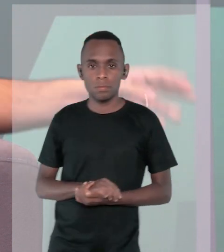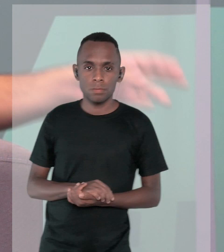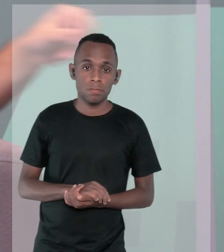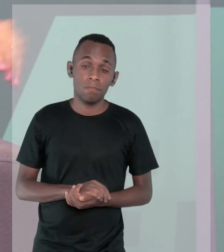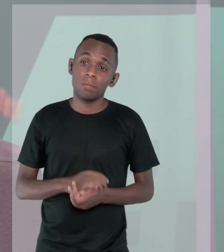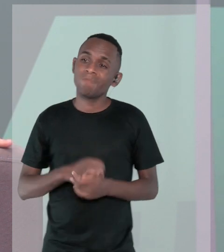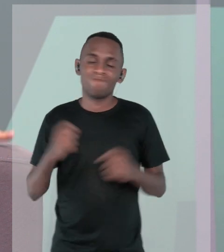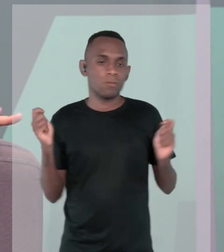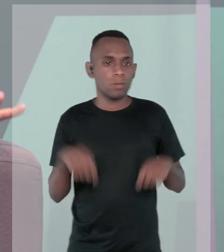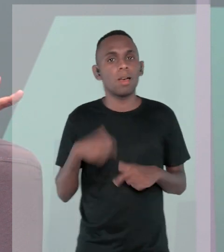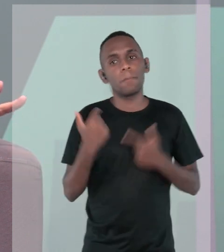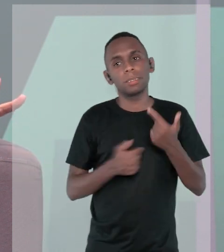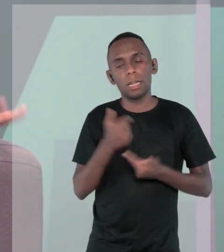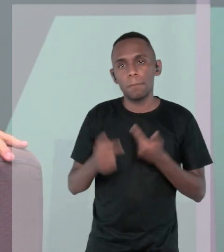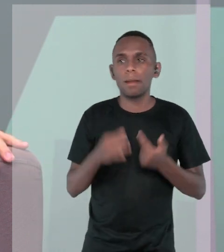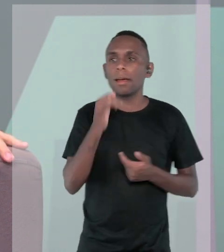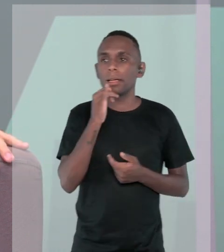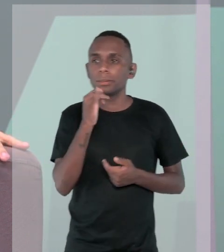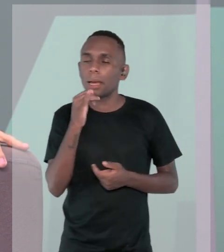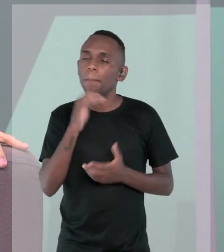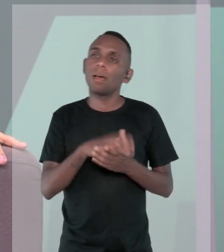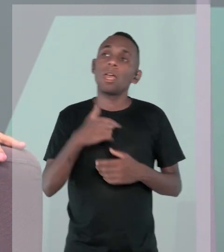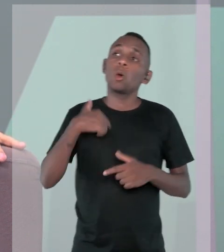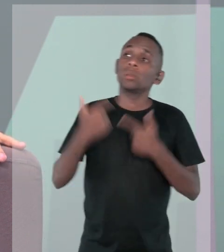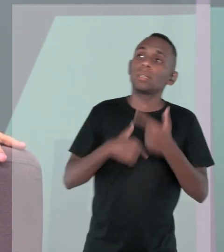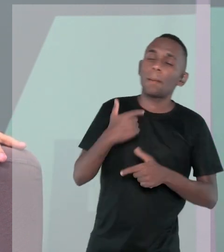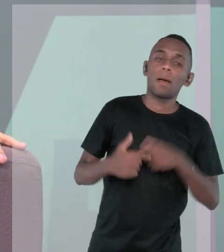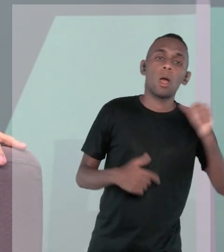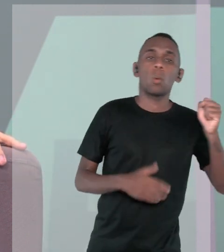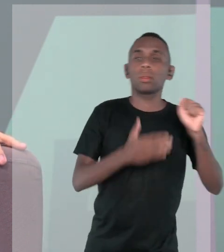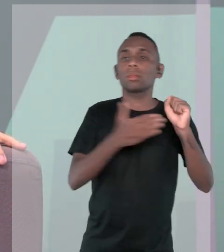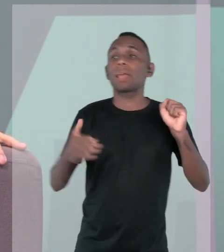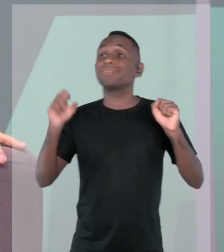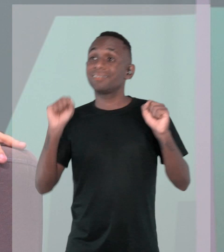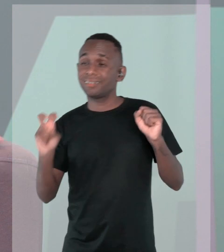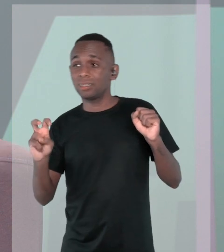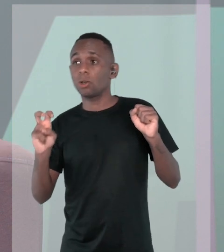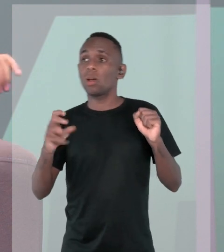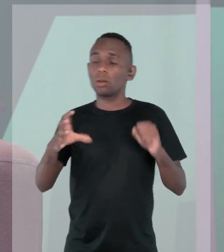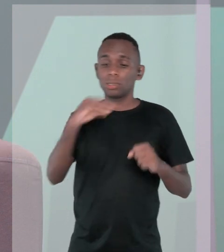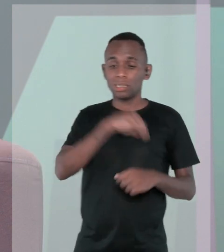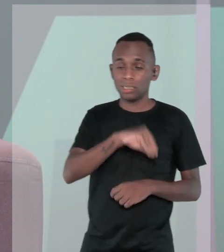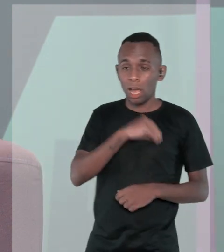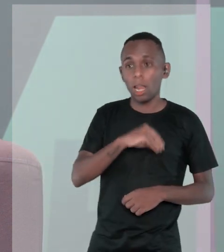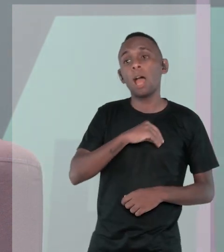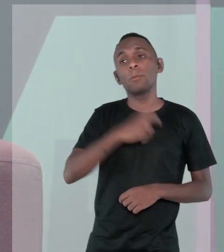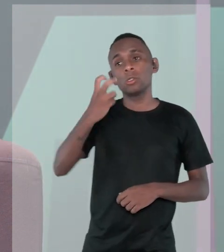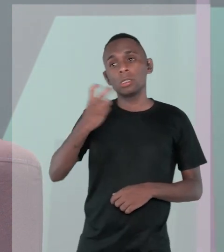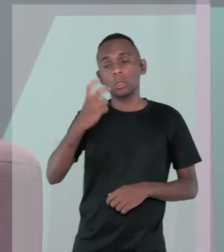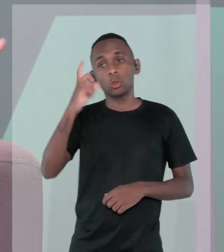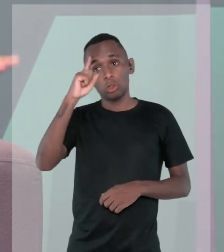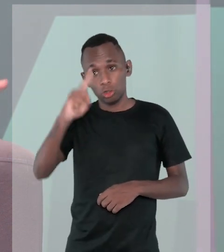Não dá para trabalhar naquele movimento, Chico, de virar e falar assim, eu trabalho de 8 a 5, recebo o meu salário no 5º dia